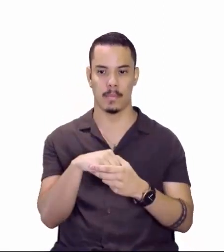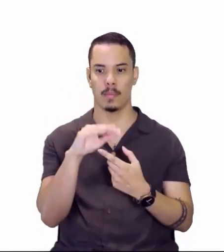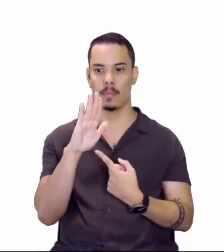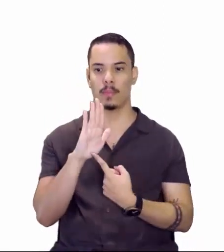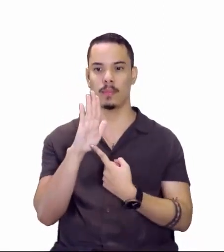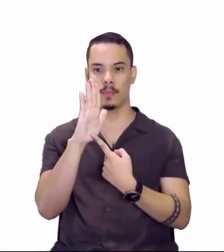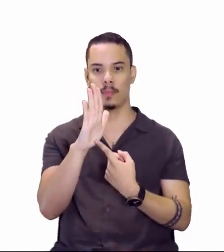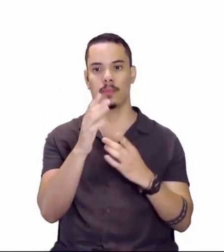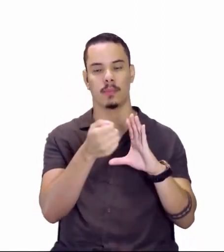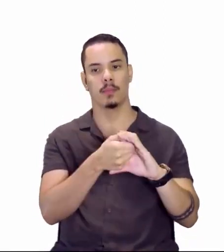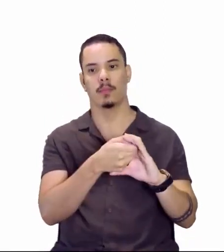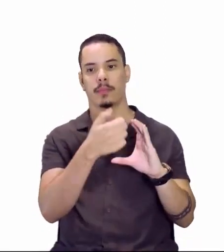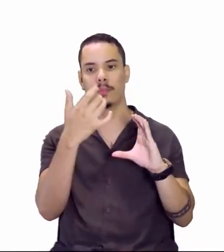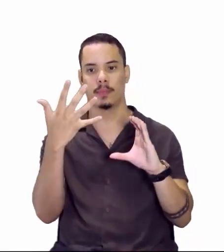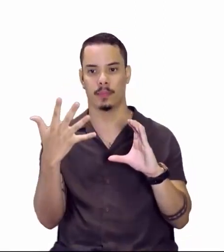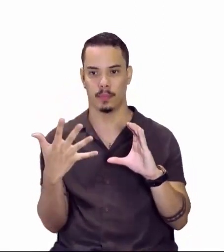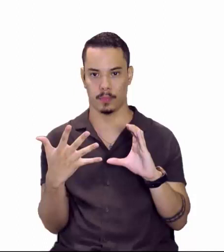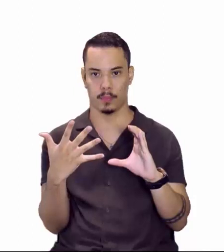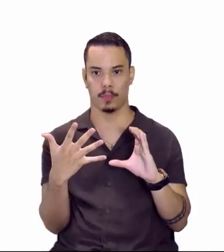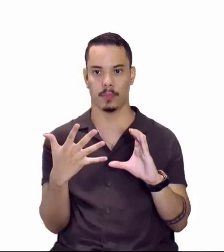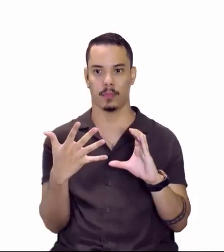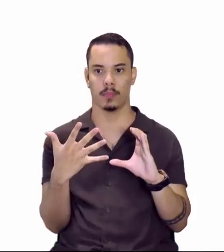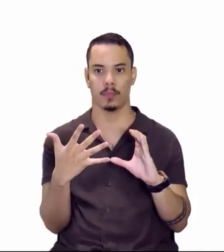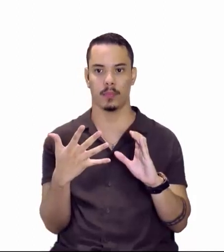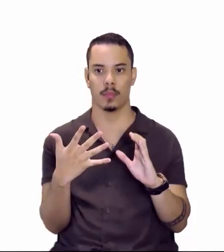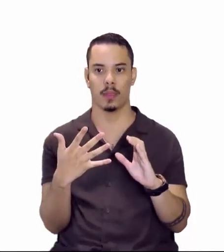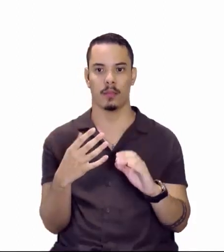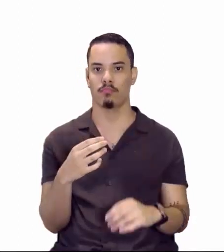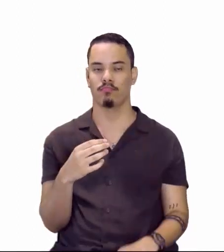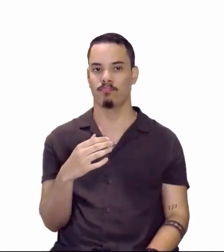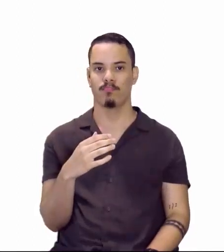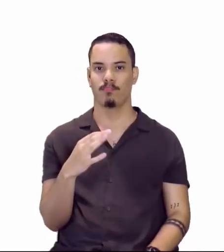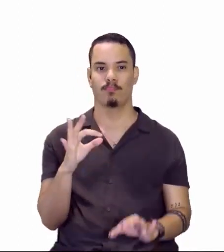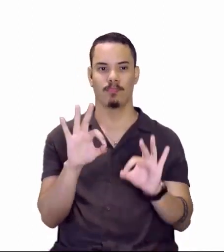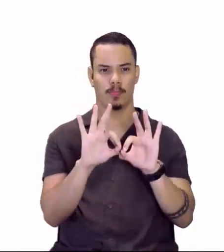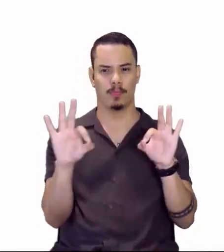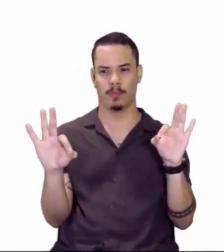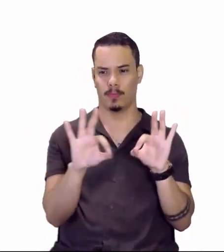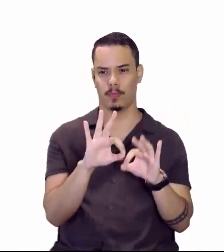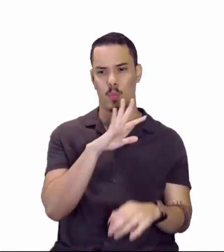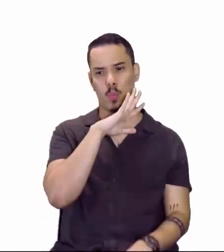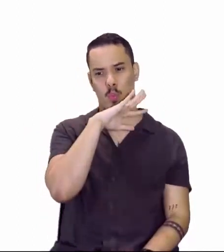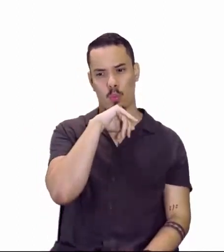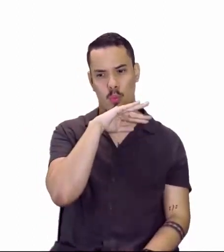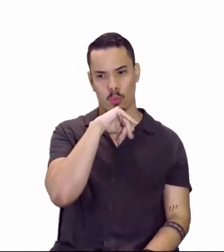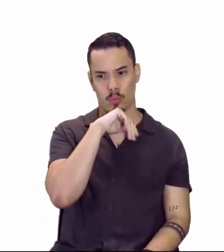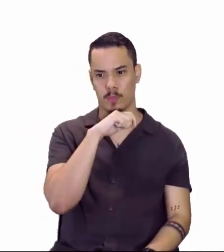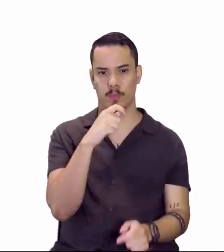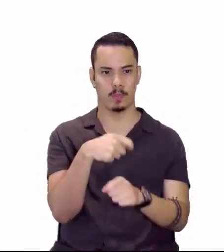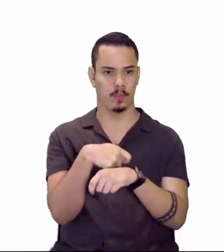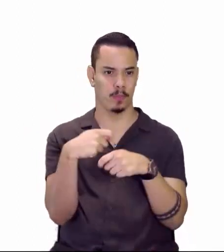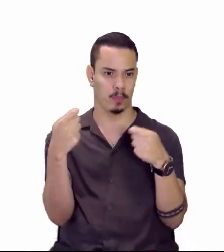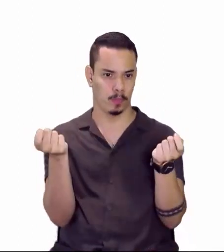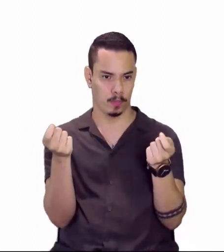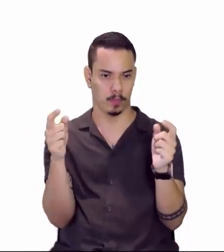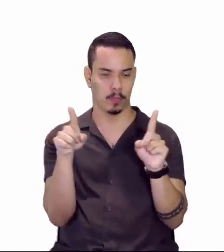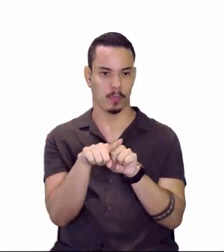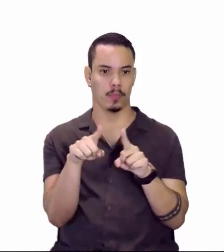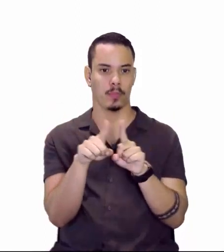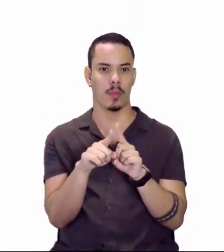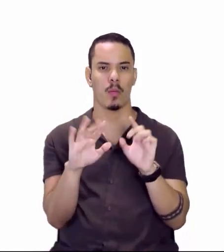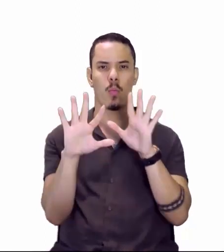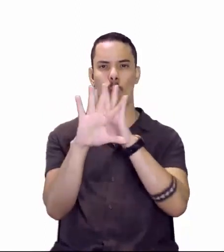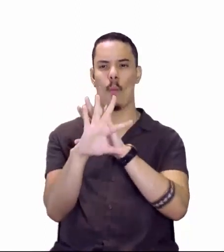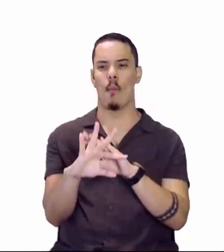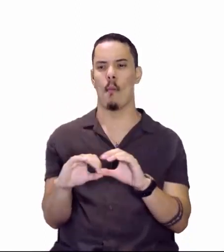apresentam características sendo mal condutores de calor, elementos que são